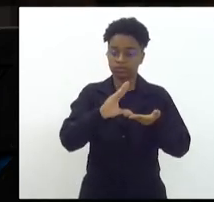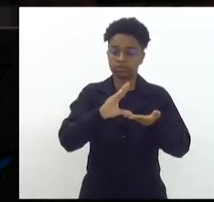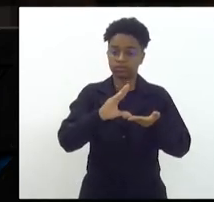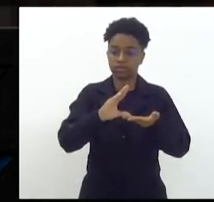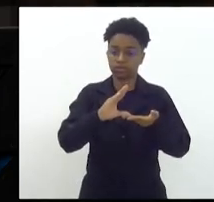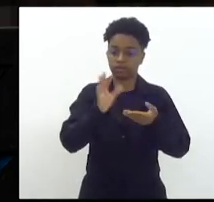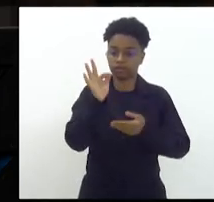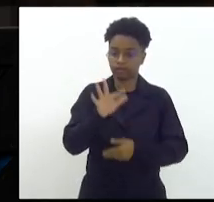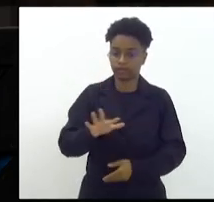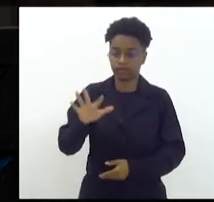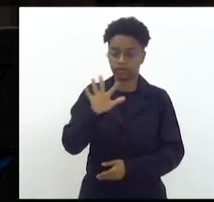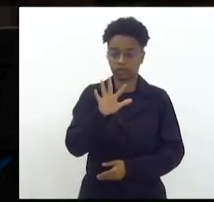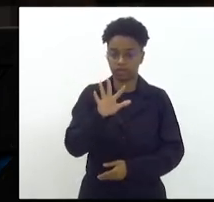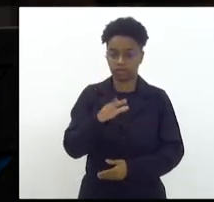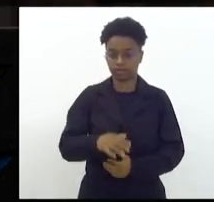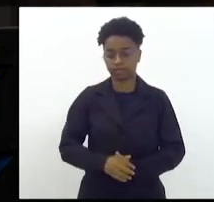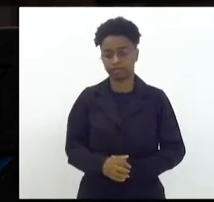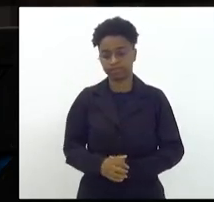federativo